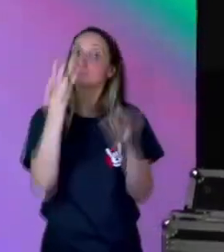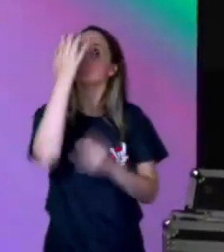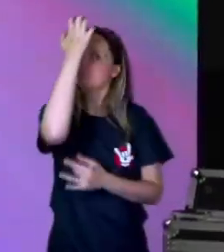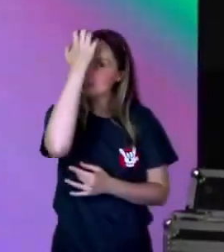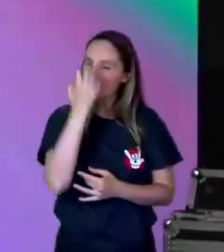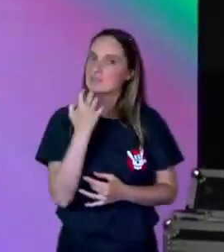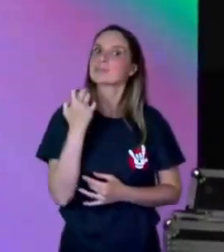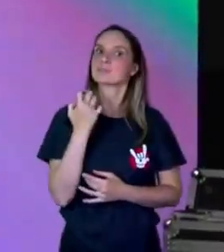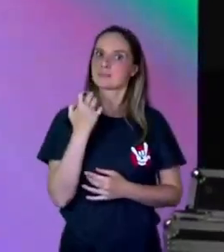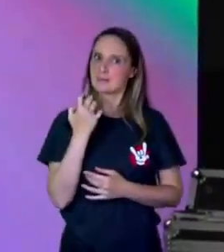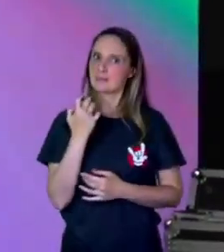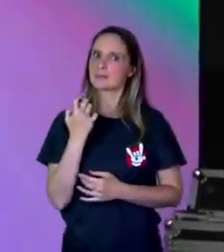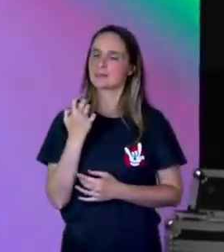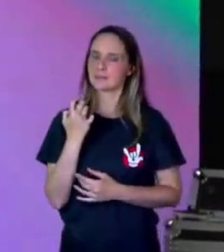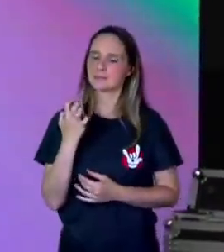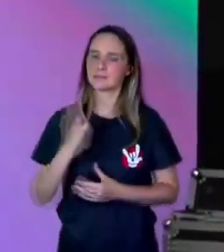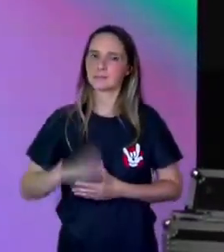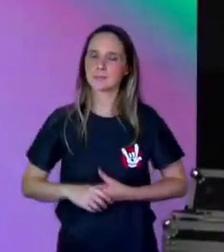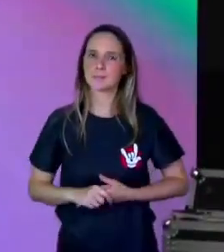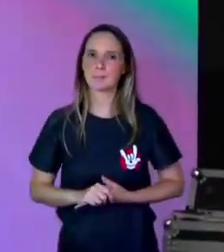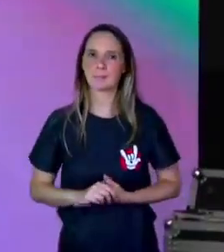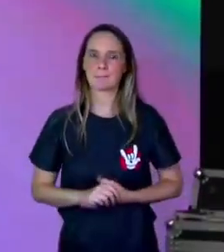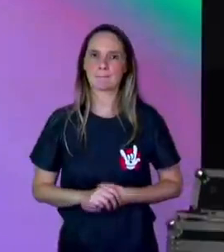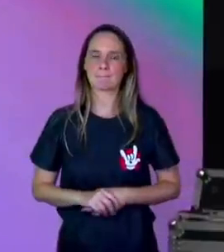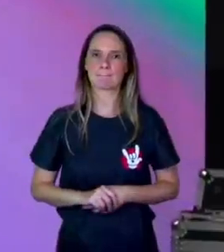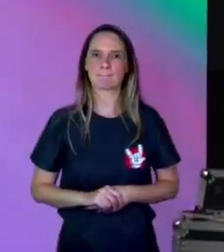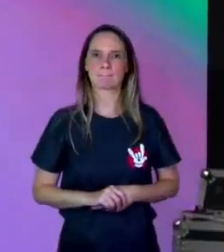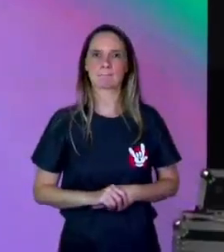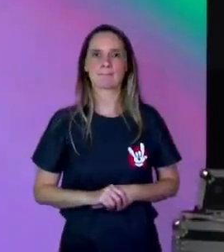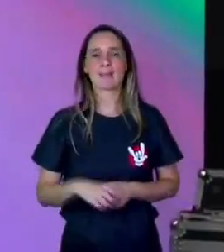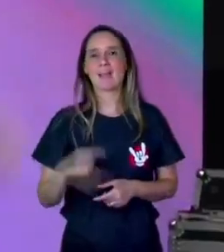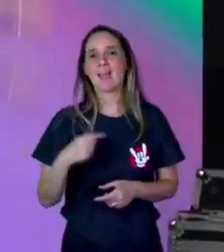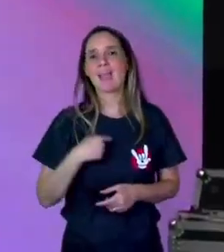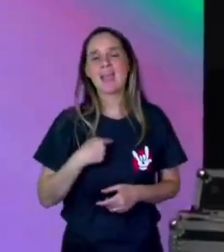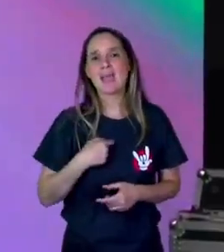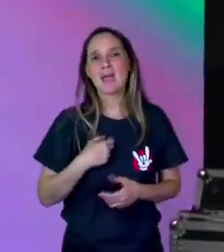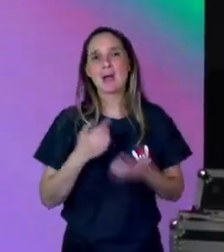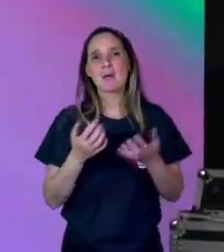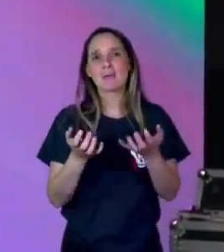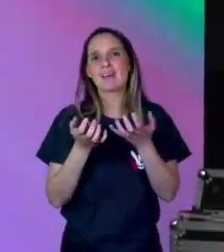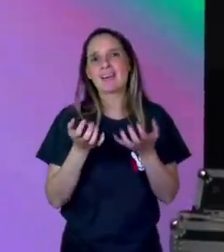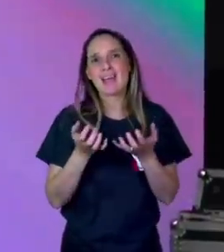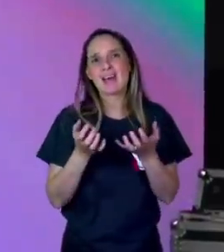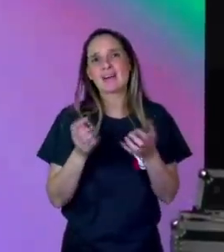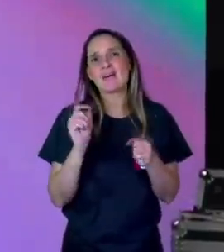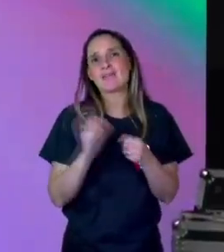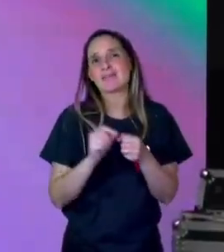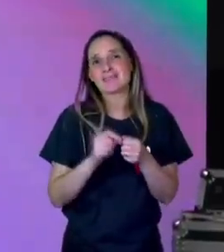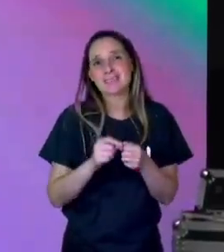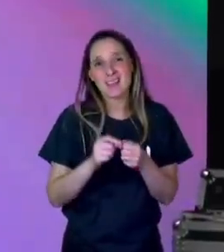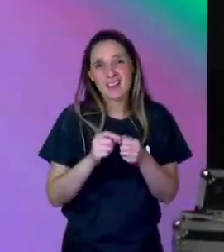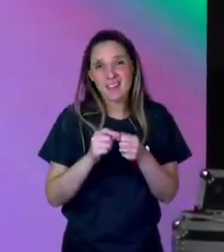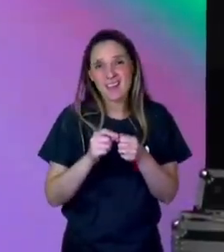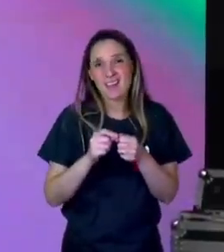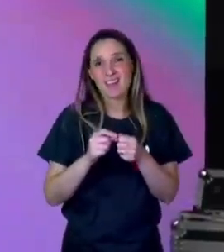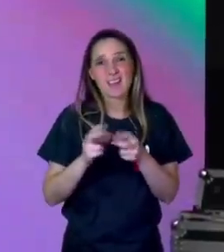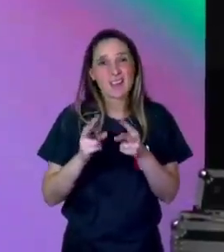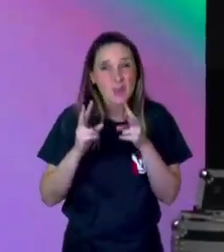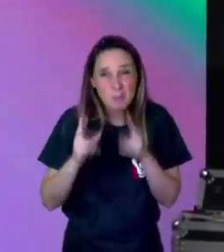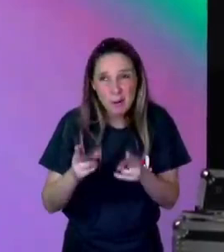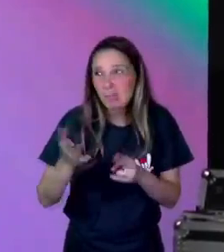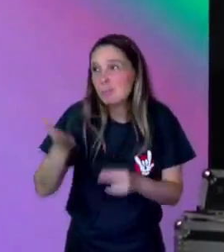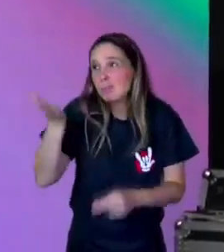sério, porque eu não quero repetir a história de 2018, cara, na boa. A gente pagou muito mico